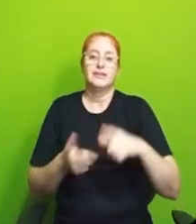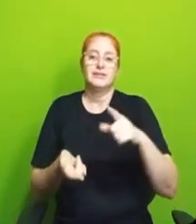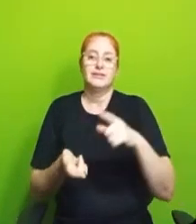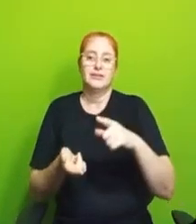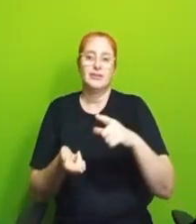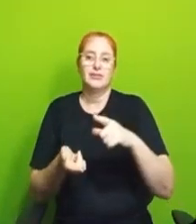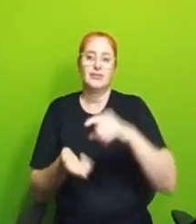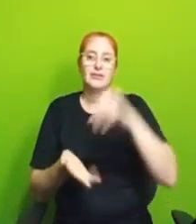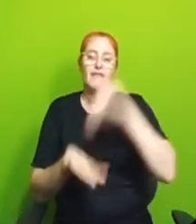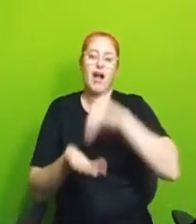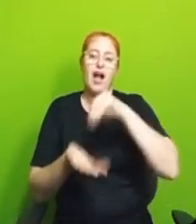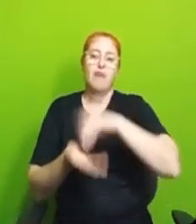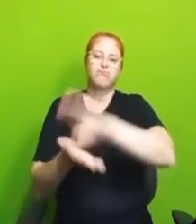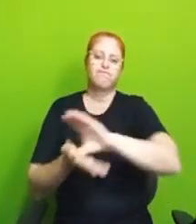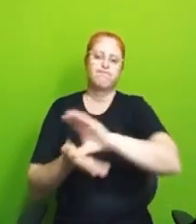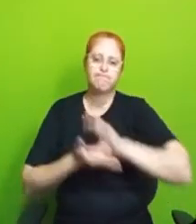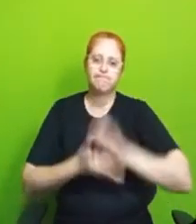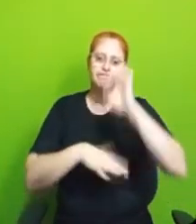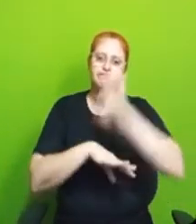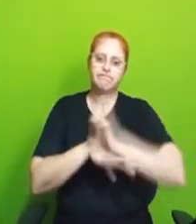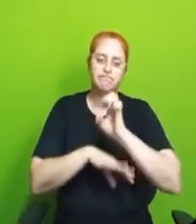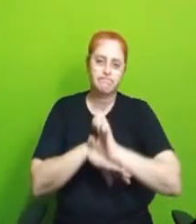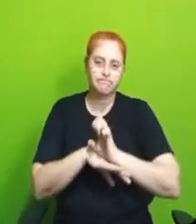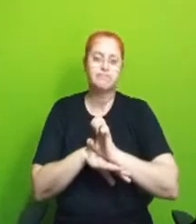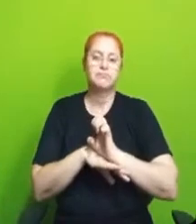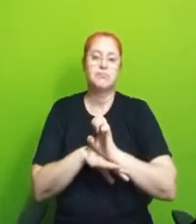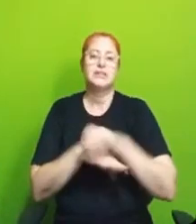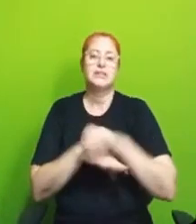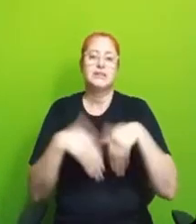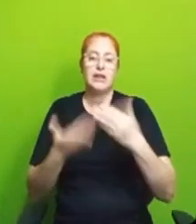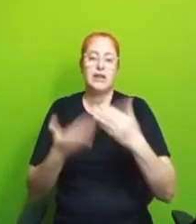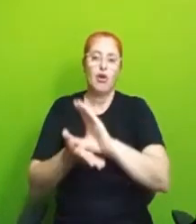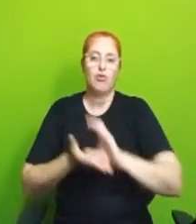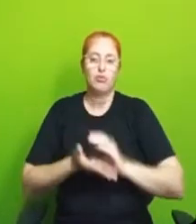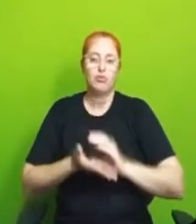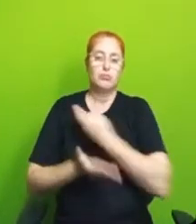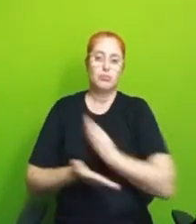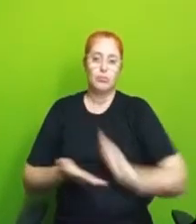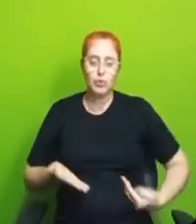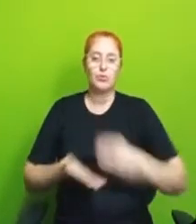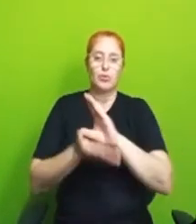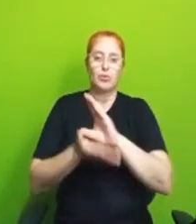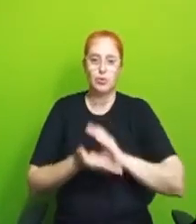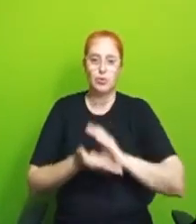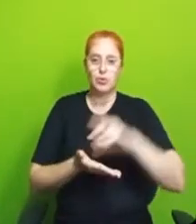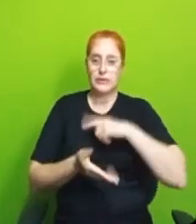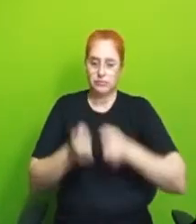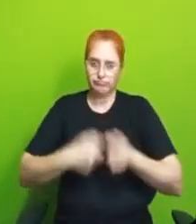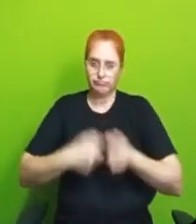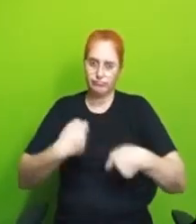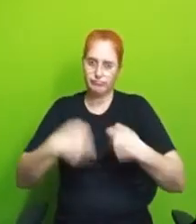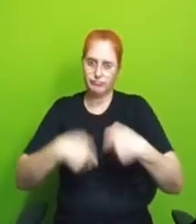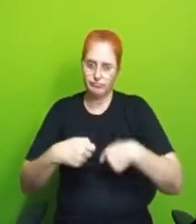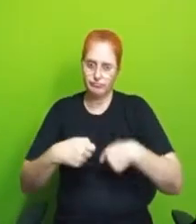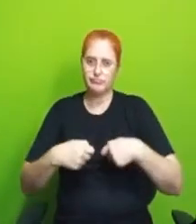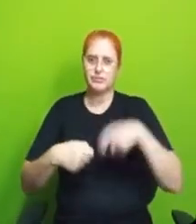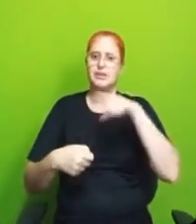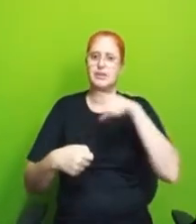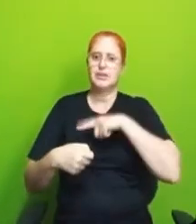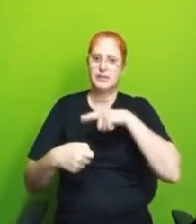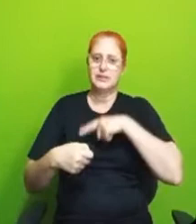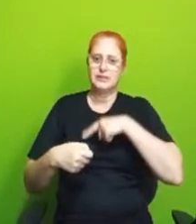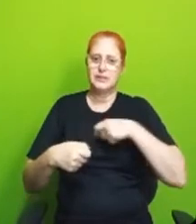né? O fundo público, que são os recursos que o Estado maneja, ele é disputado o tempo todo. E no Brasil, o que